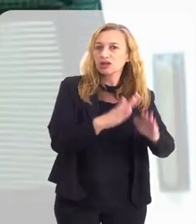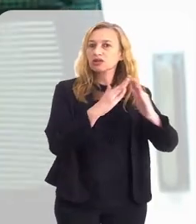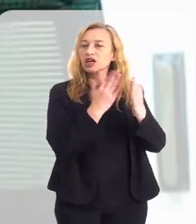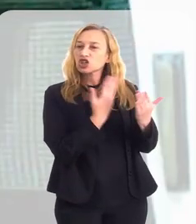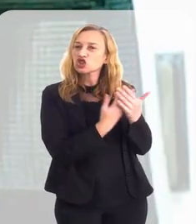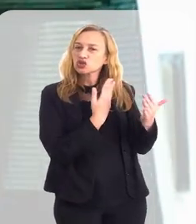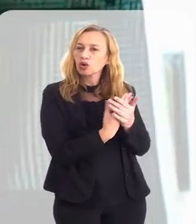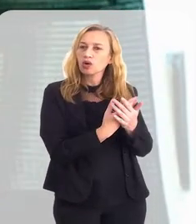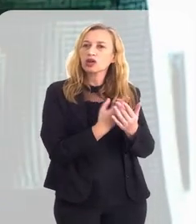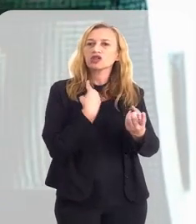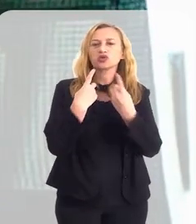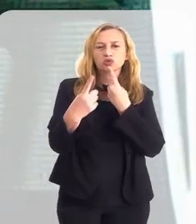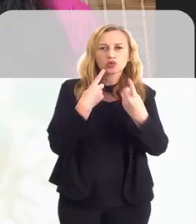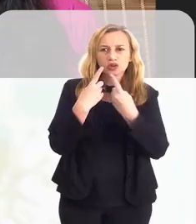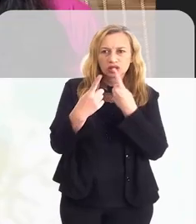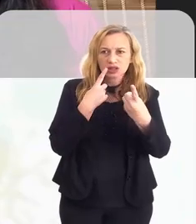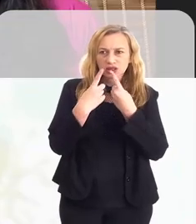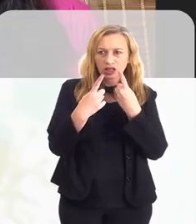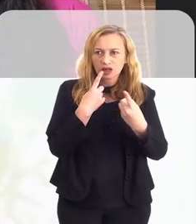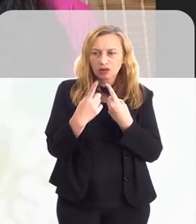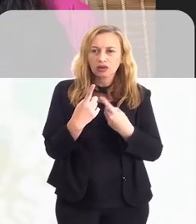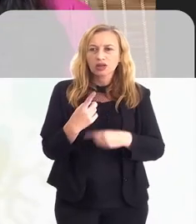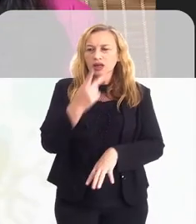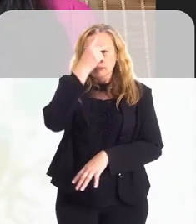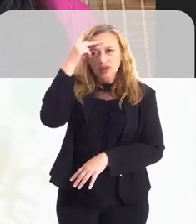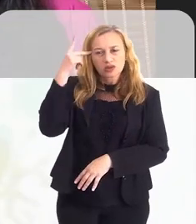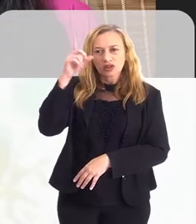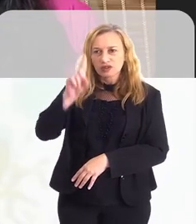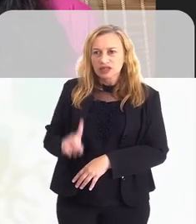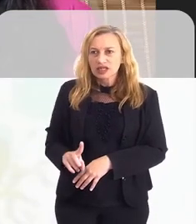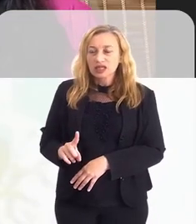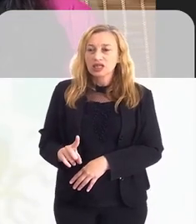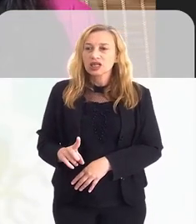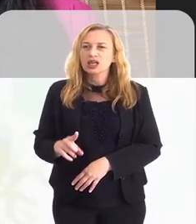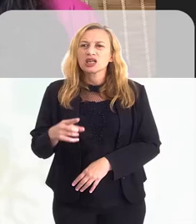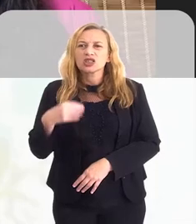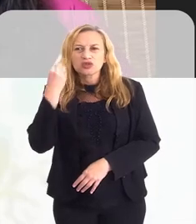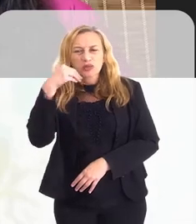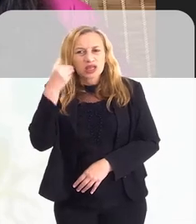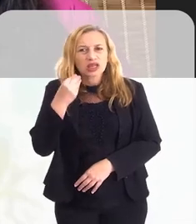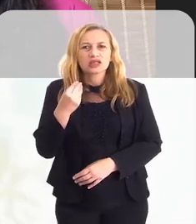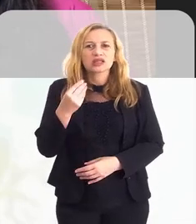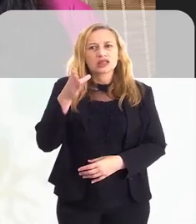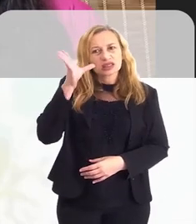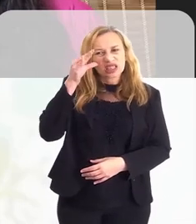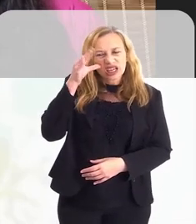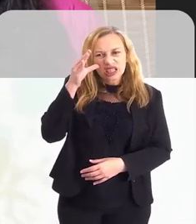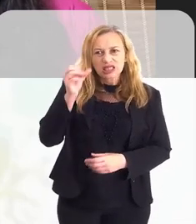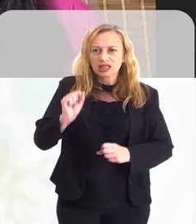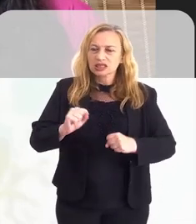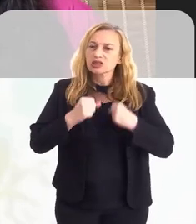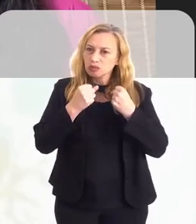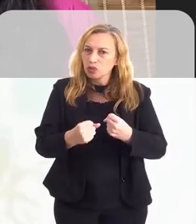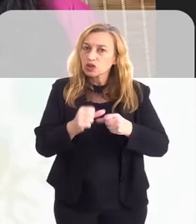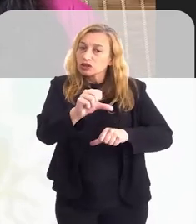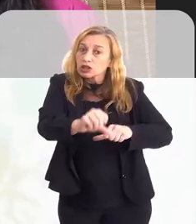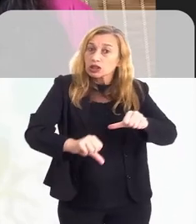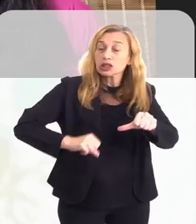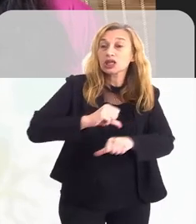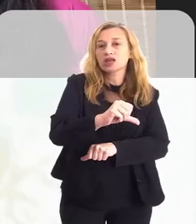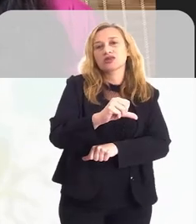no nosso debate, com ênfase à inclusão da pessoa com deficiência. Então, a gente vivencia um movimento muito interessante, muito potente,